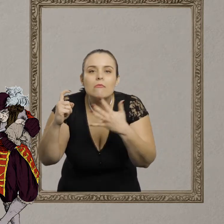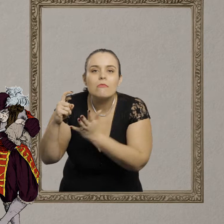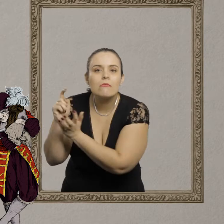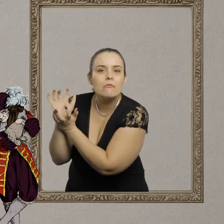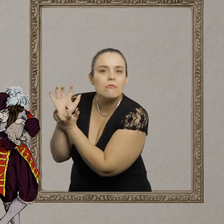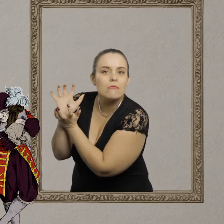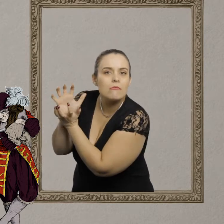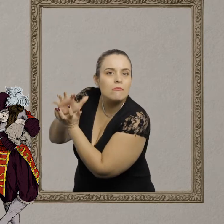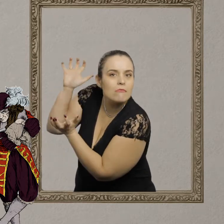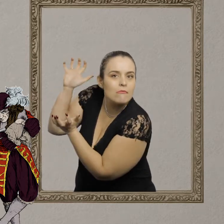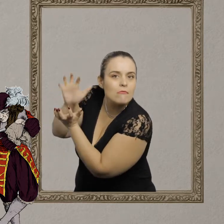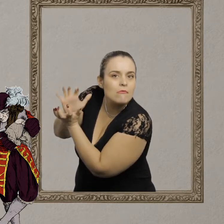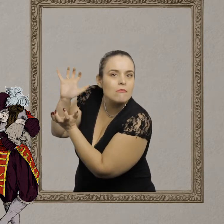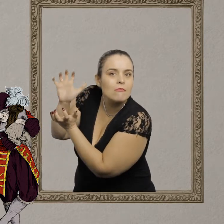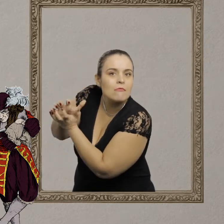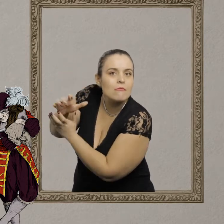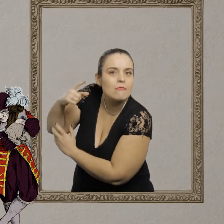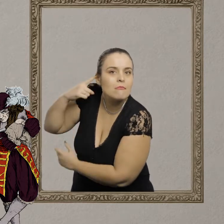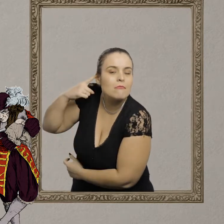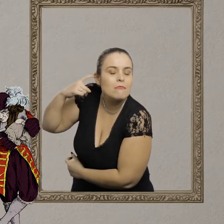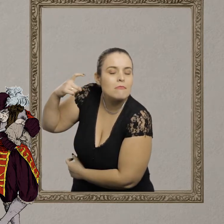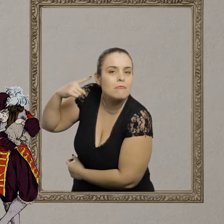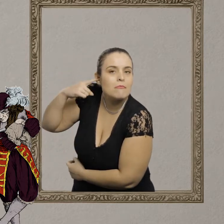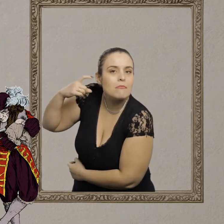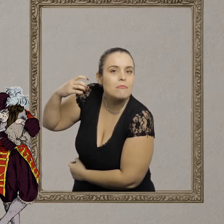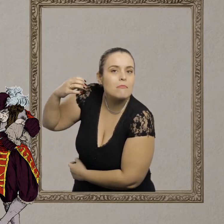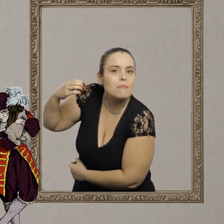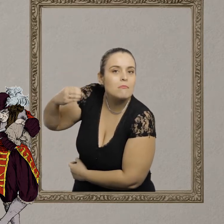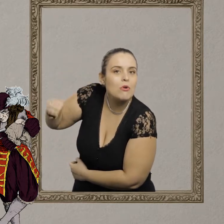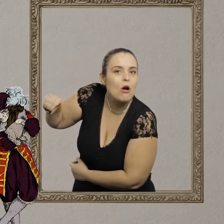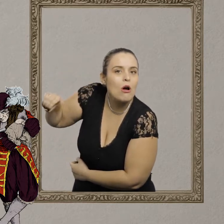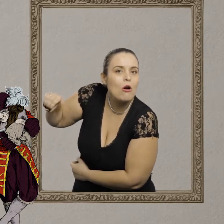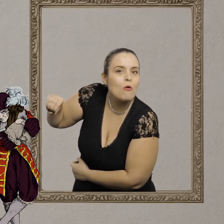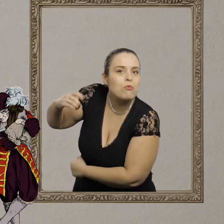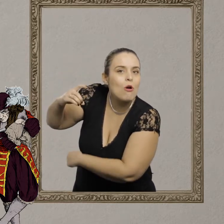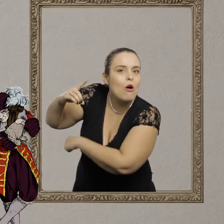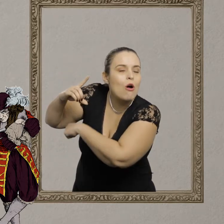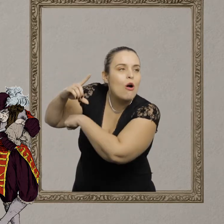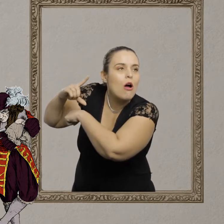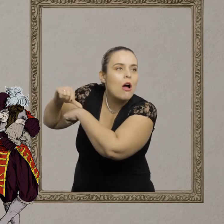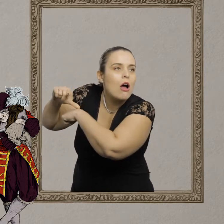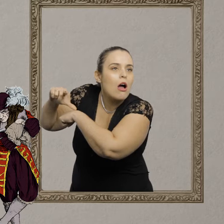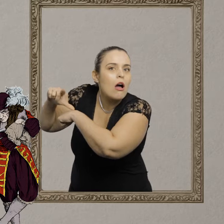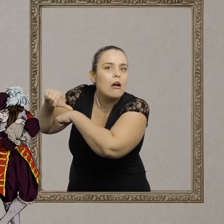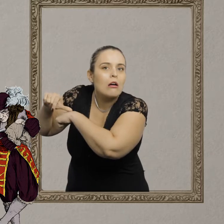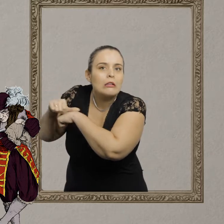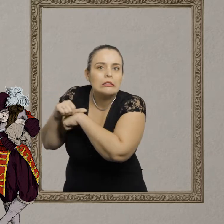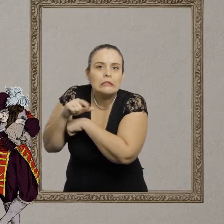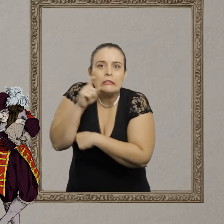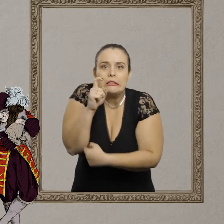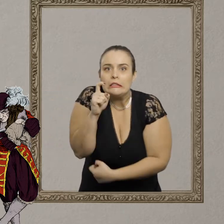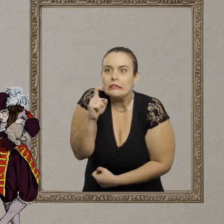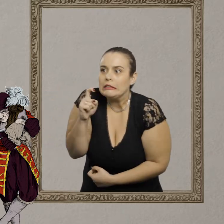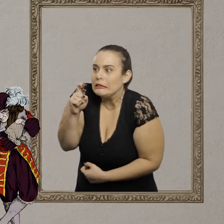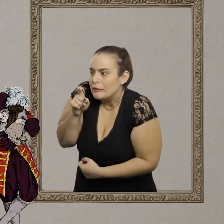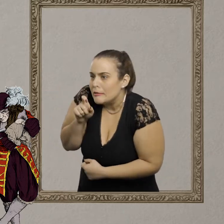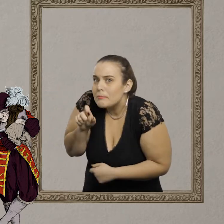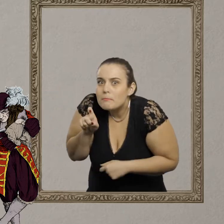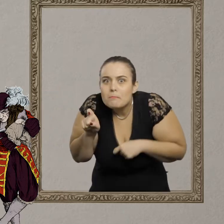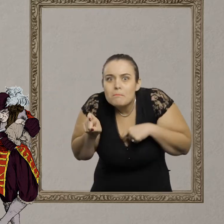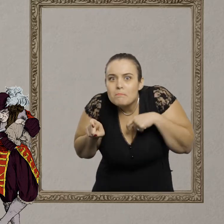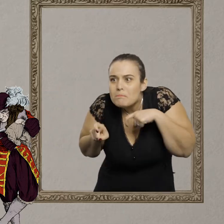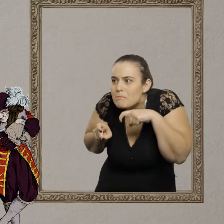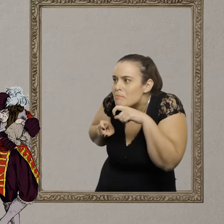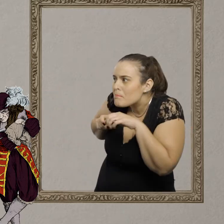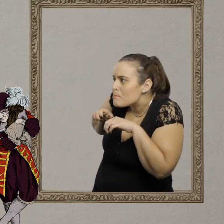o tic-tac do crocodilo. Gancho se jogou no chão e engatinhou até um canto do navio. Ele